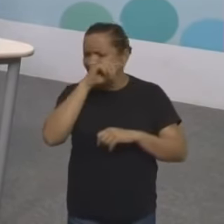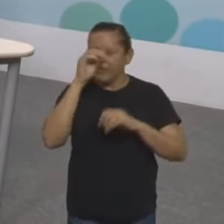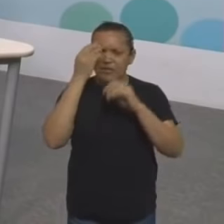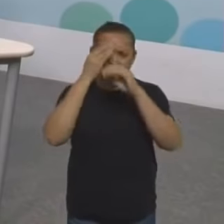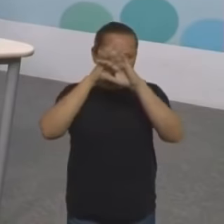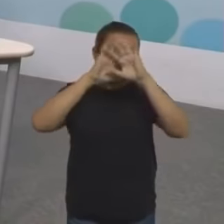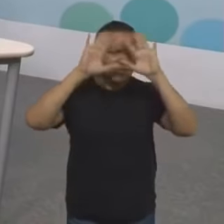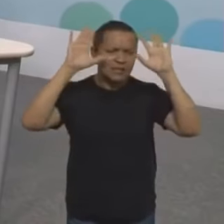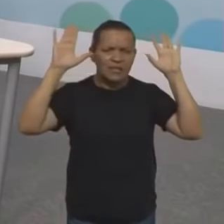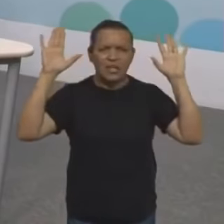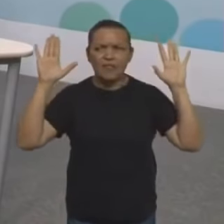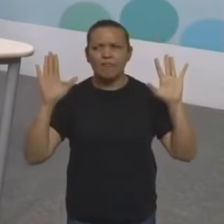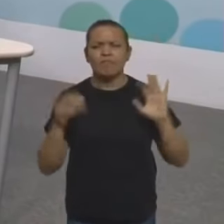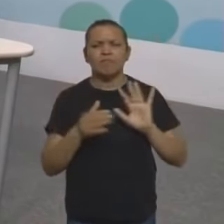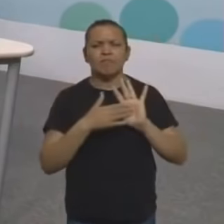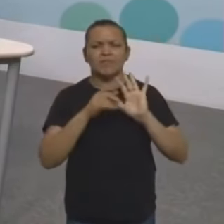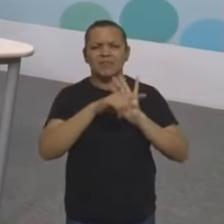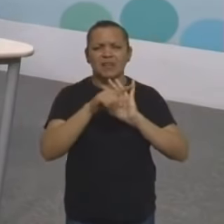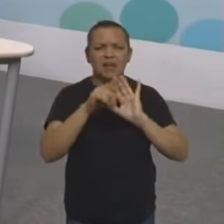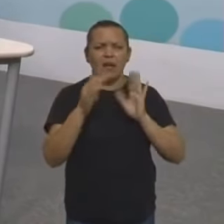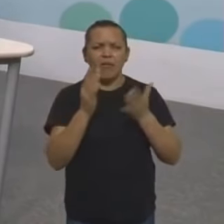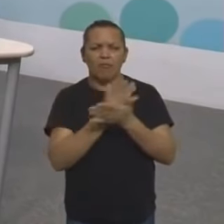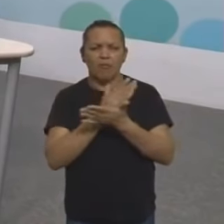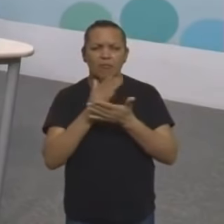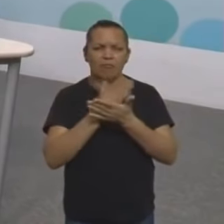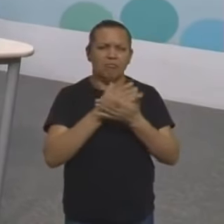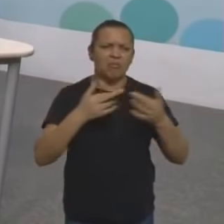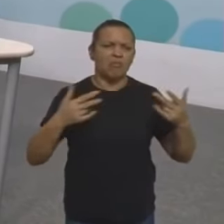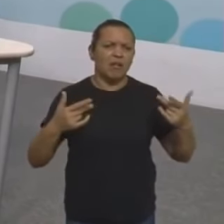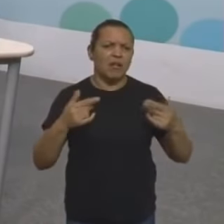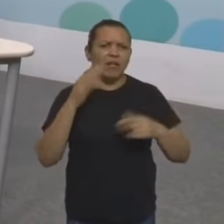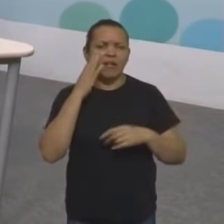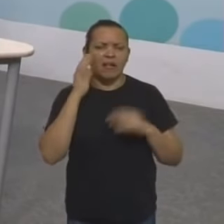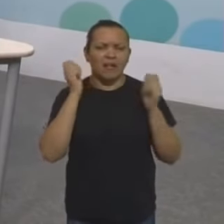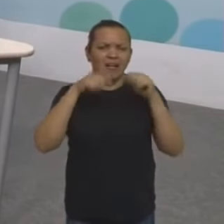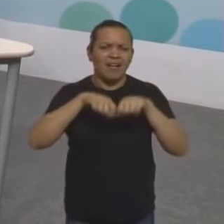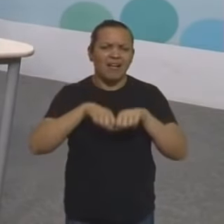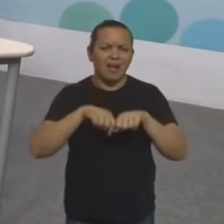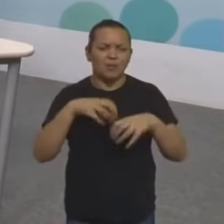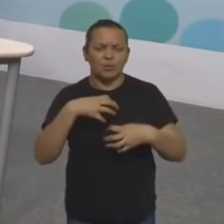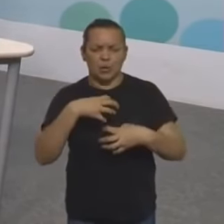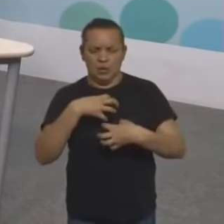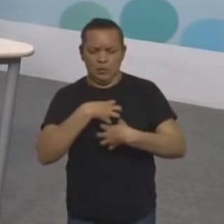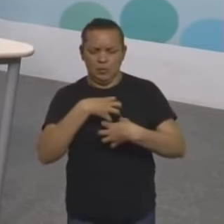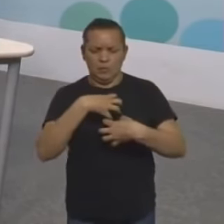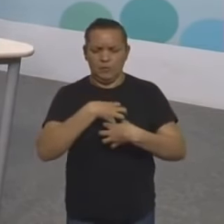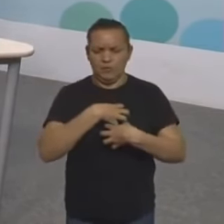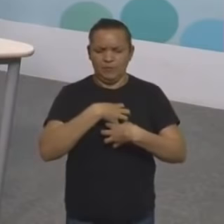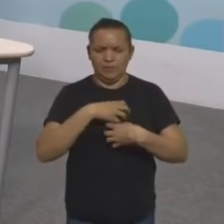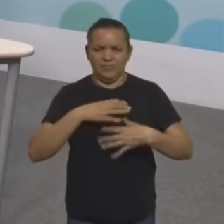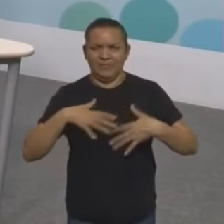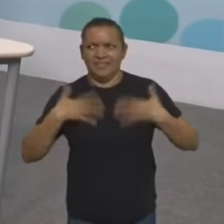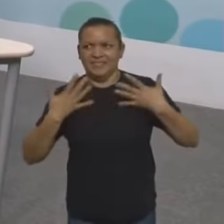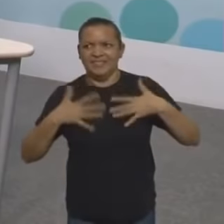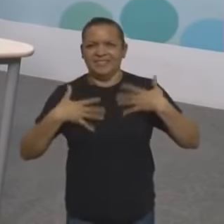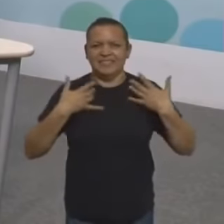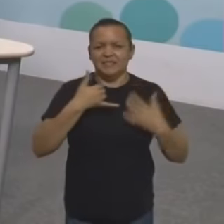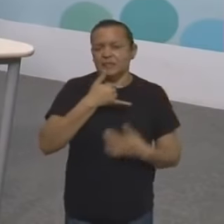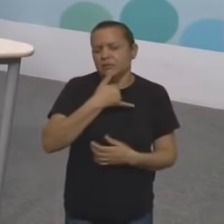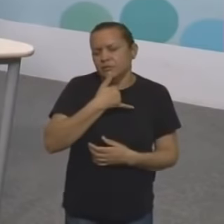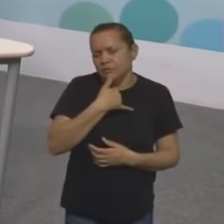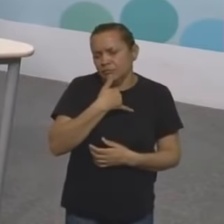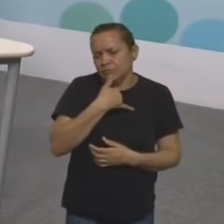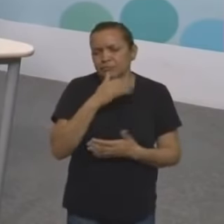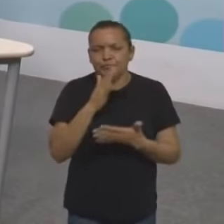entender metáforas, em alguns casos, ou ainda sentimentos como alegria, tristeza,